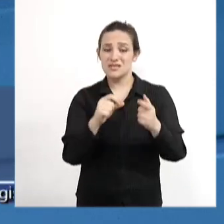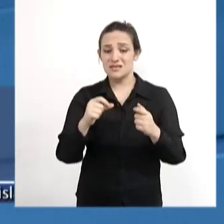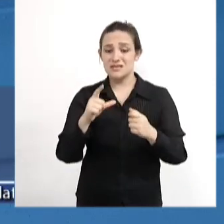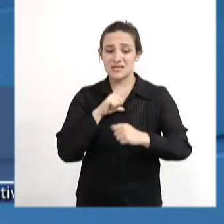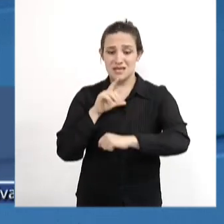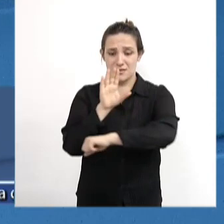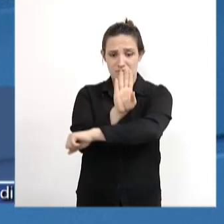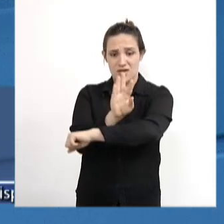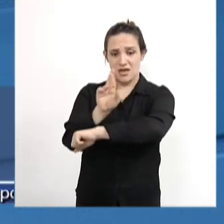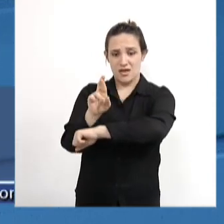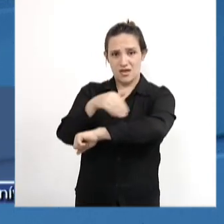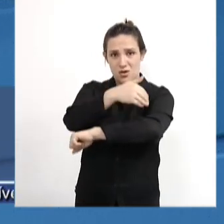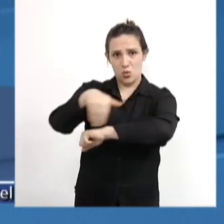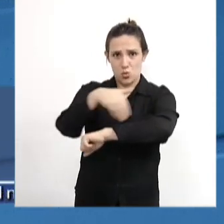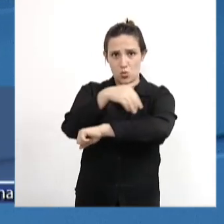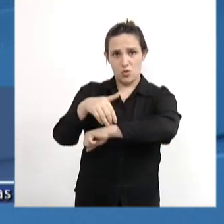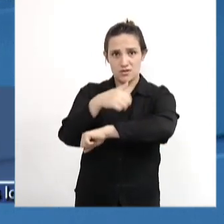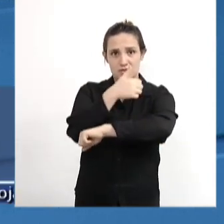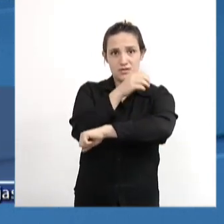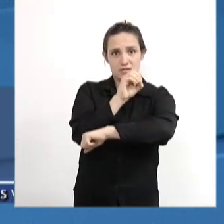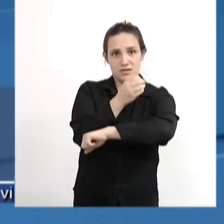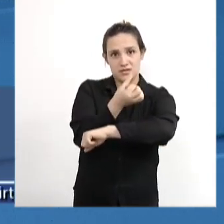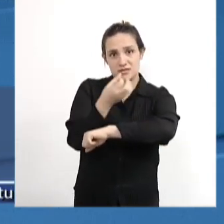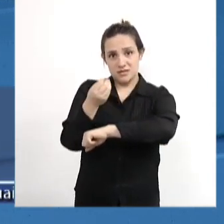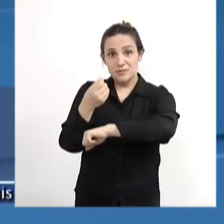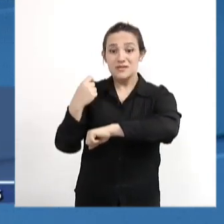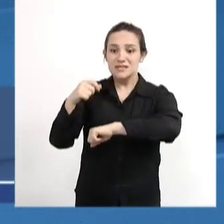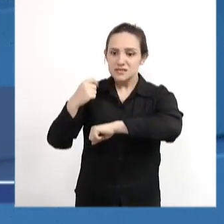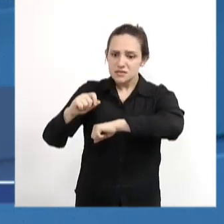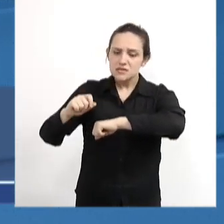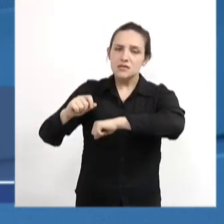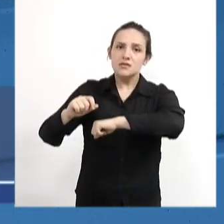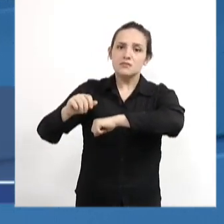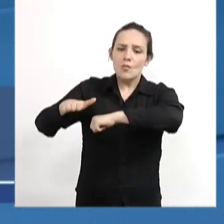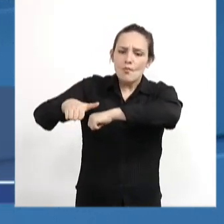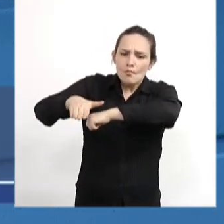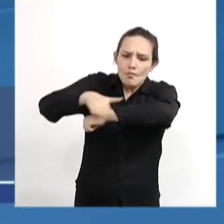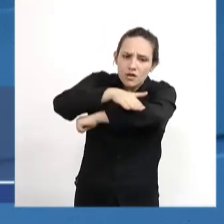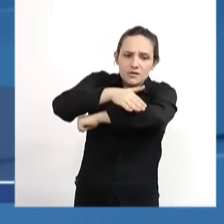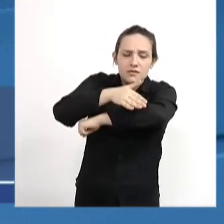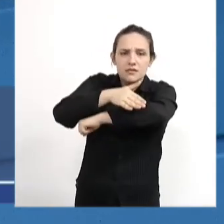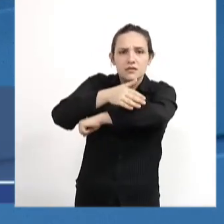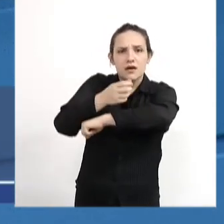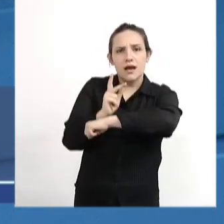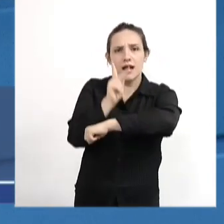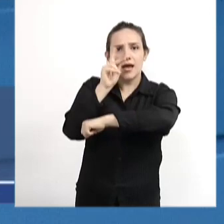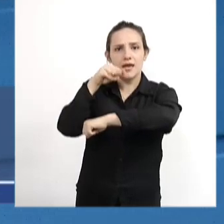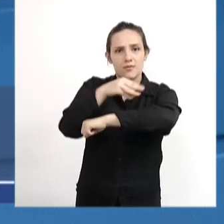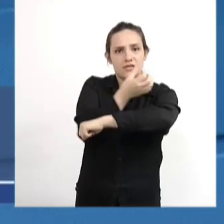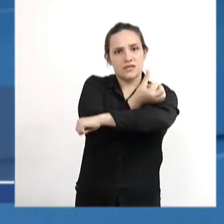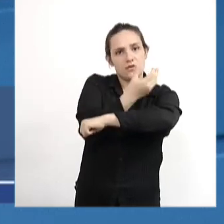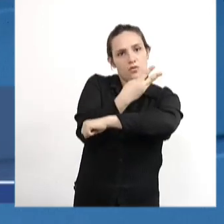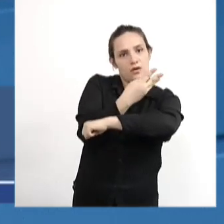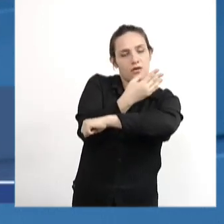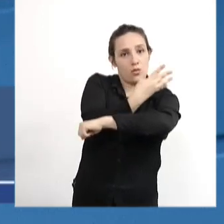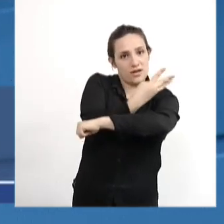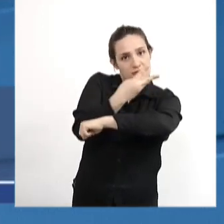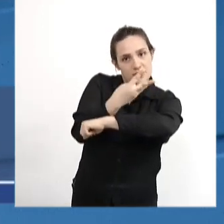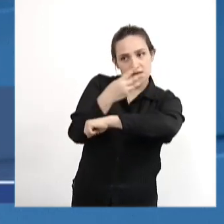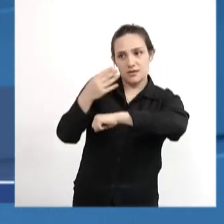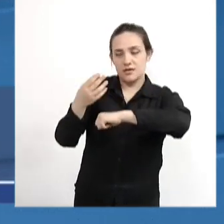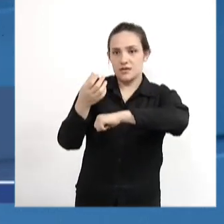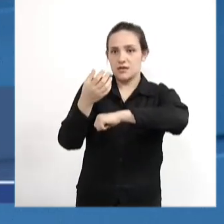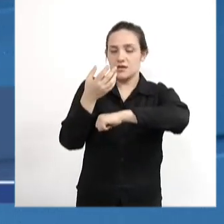da BR-060 do trecho do quilômetro 643 ao quilômetro 652, que liga